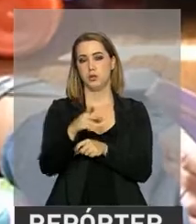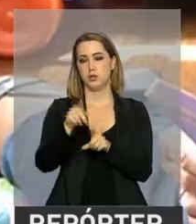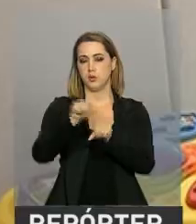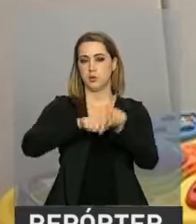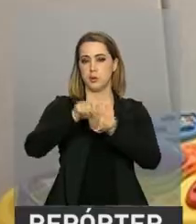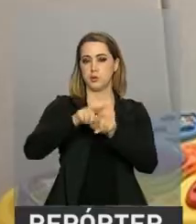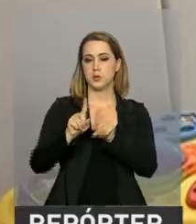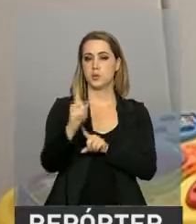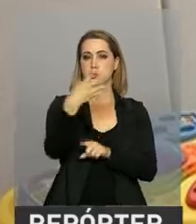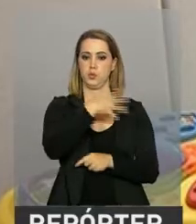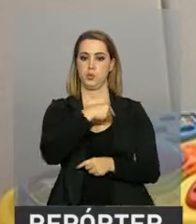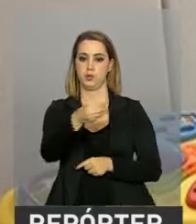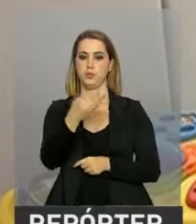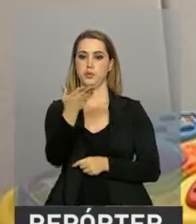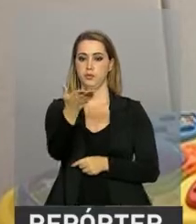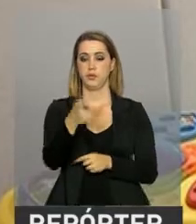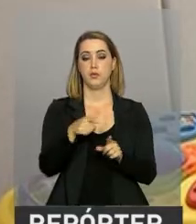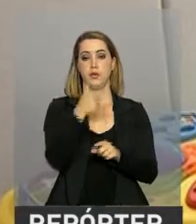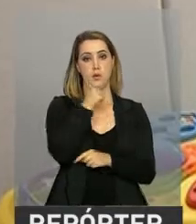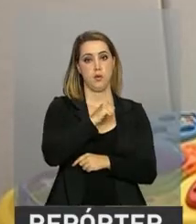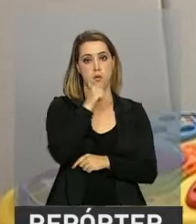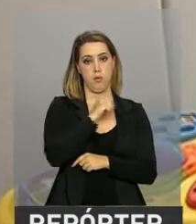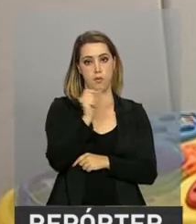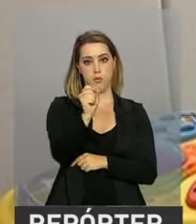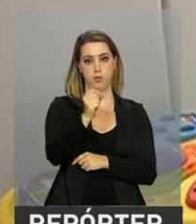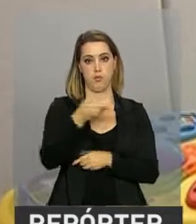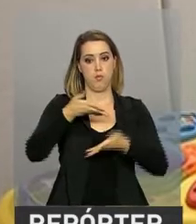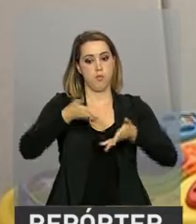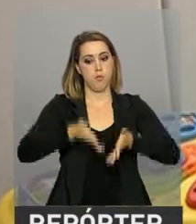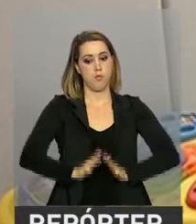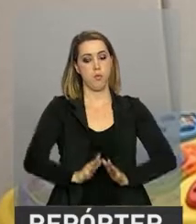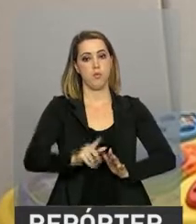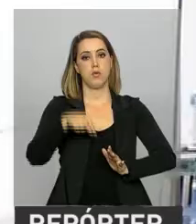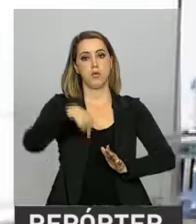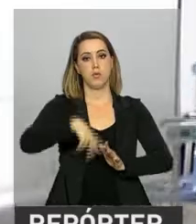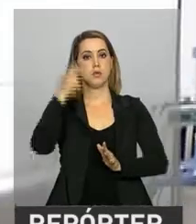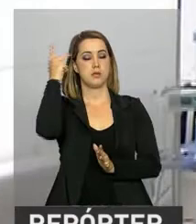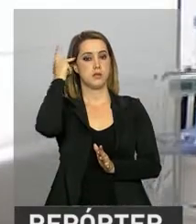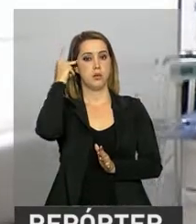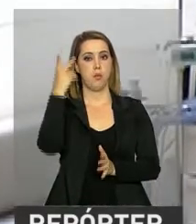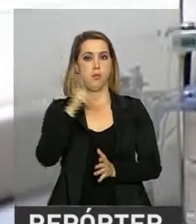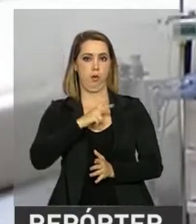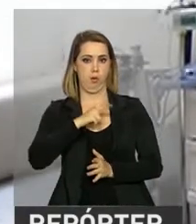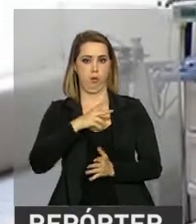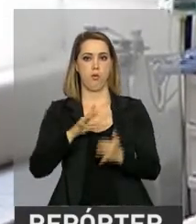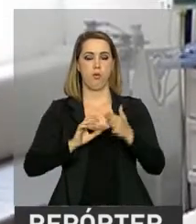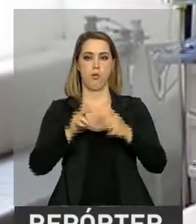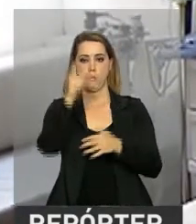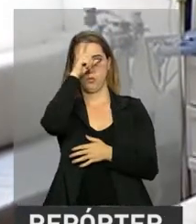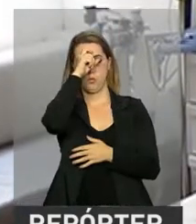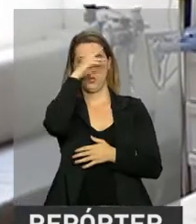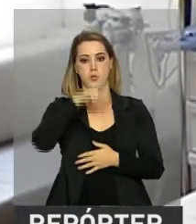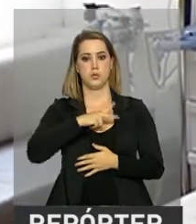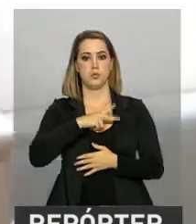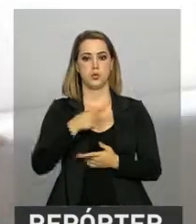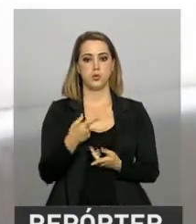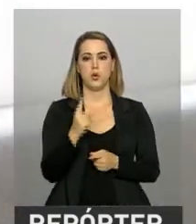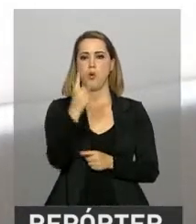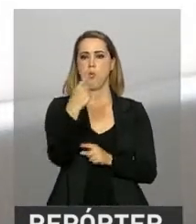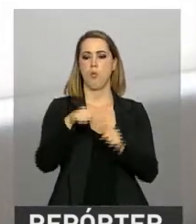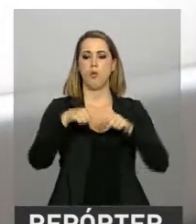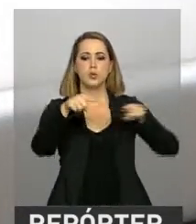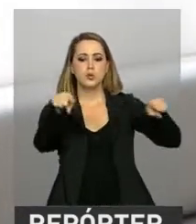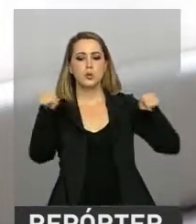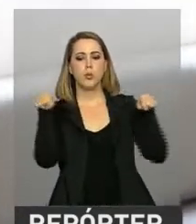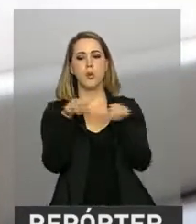da Adriana. Ela deu à luz num hospital privado da capital paulista. Teve à disposição um quarto como esse,